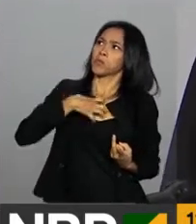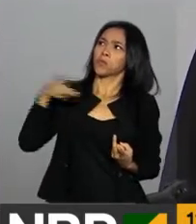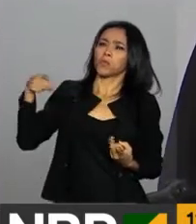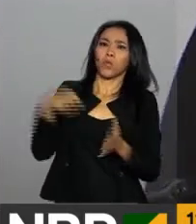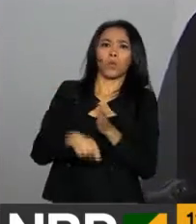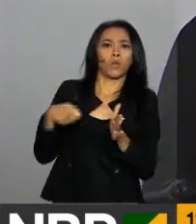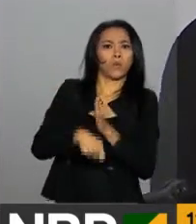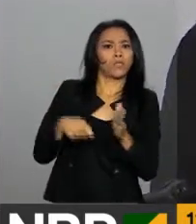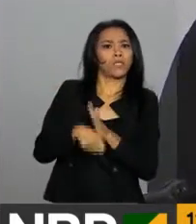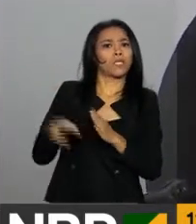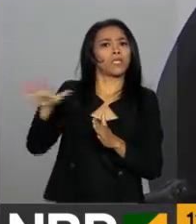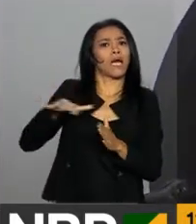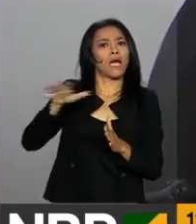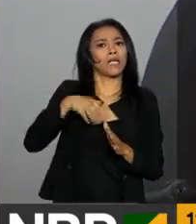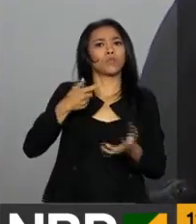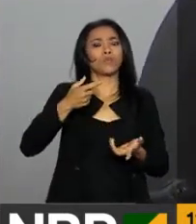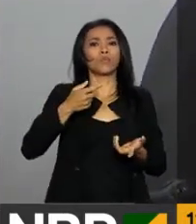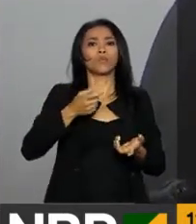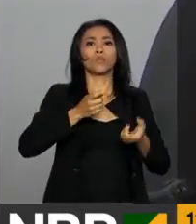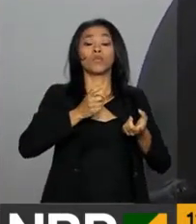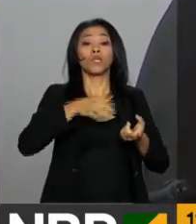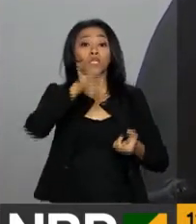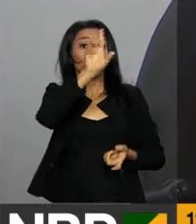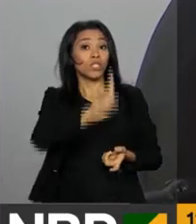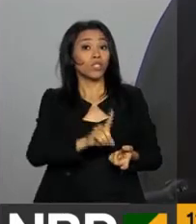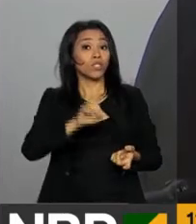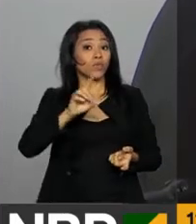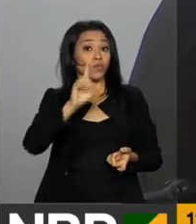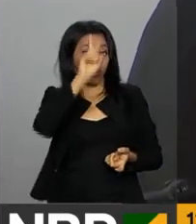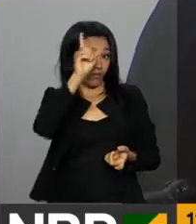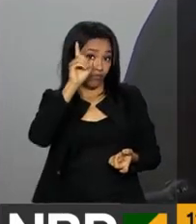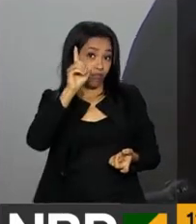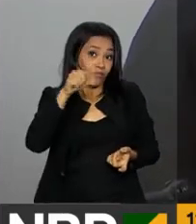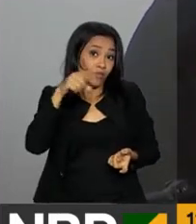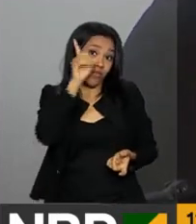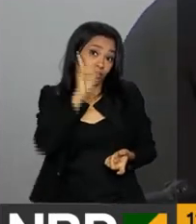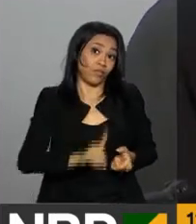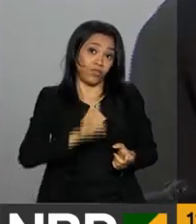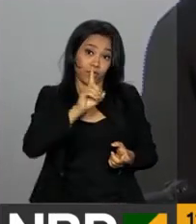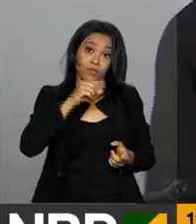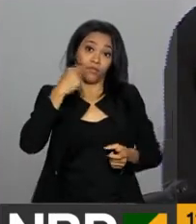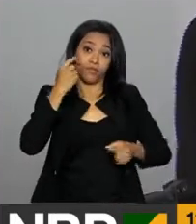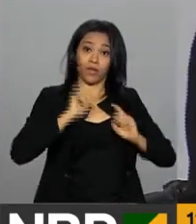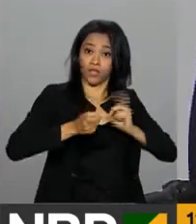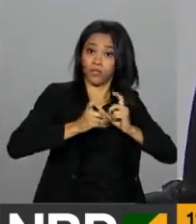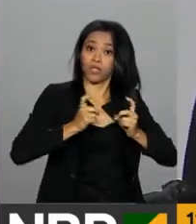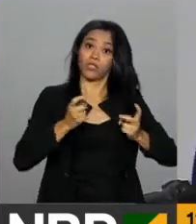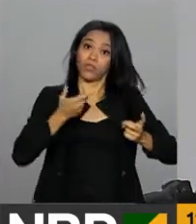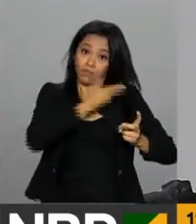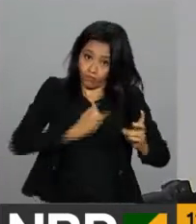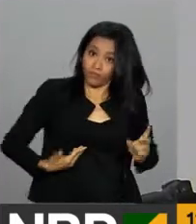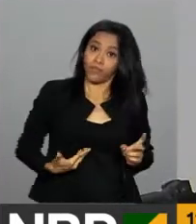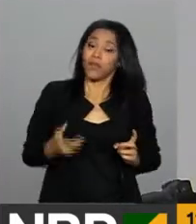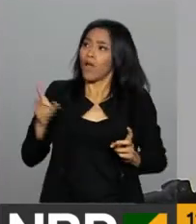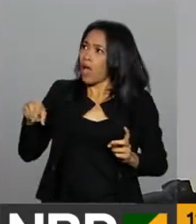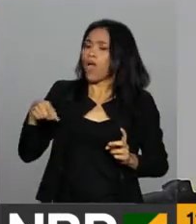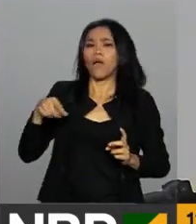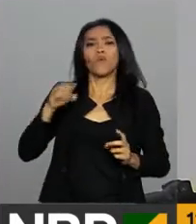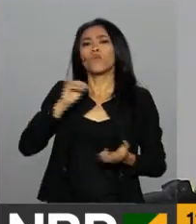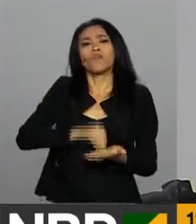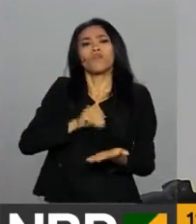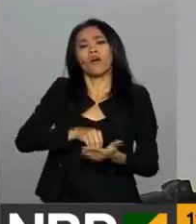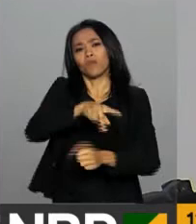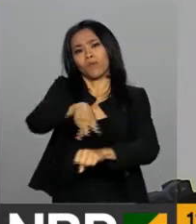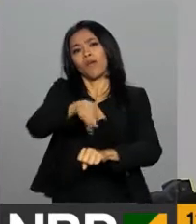especial está diretamente ativo e do direito incondicional porque o que o país mais precisa é de segurança jurídica